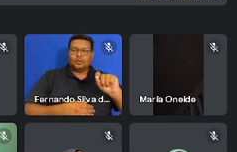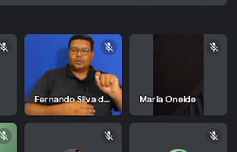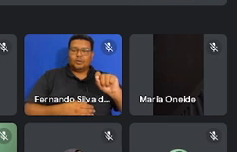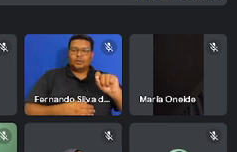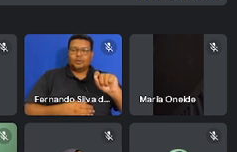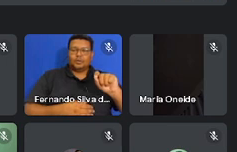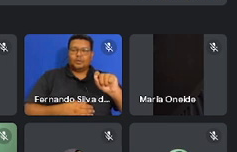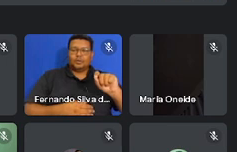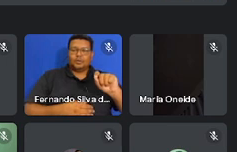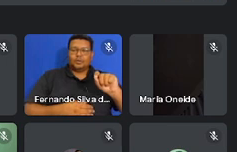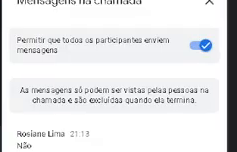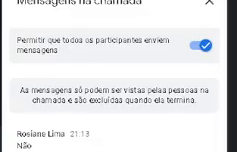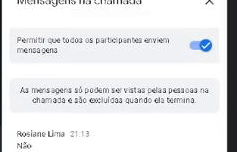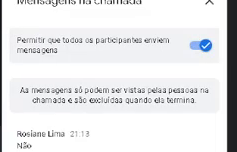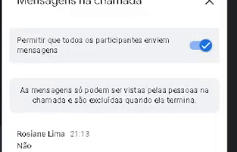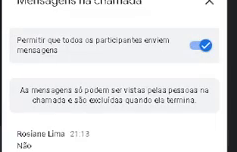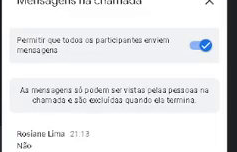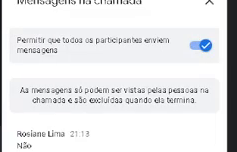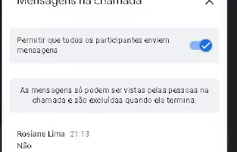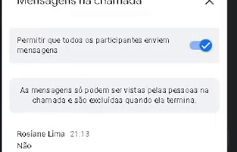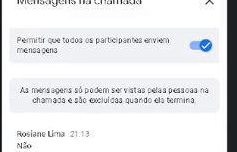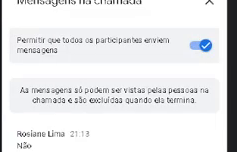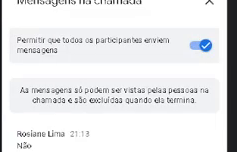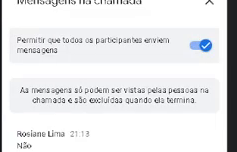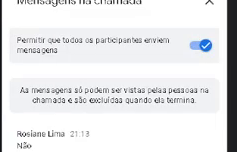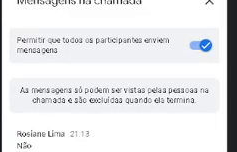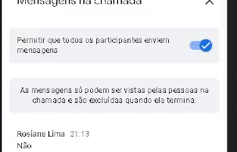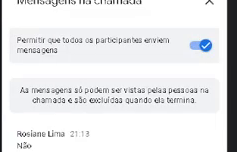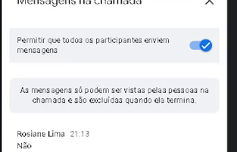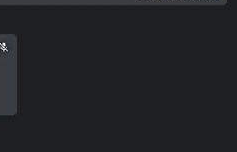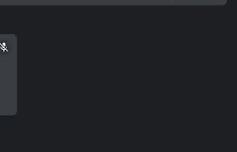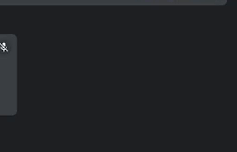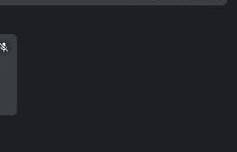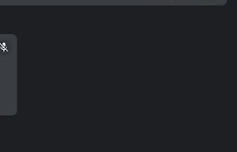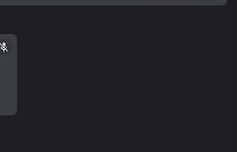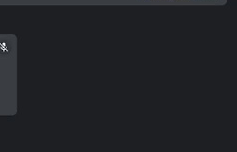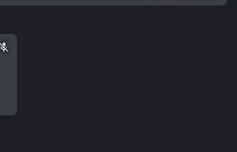o problema é que eu estou gravando, Clícia.